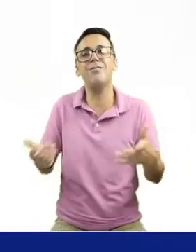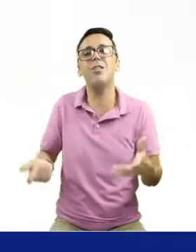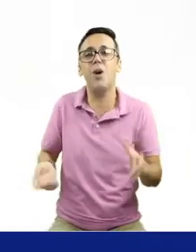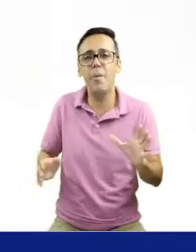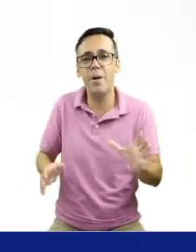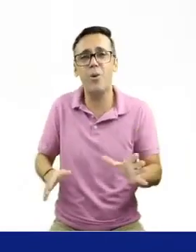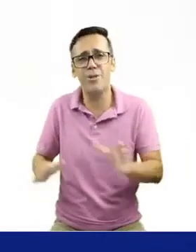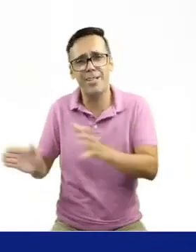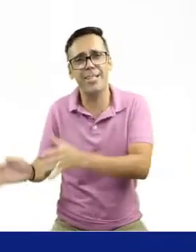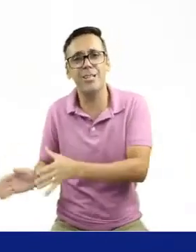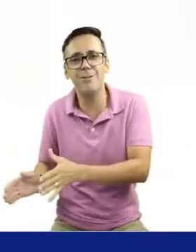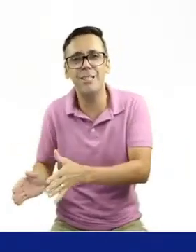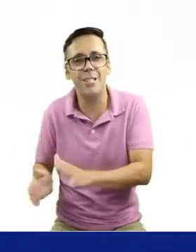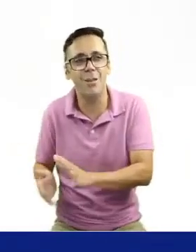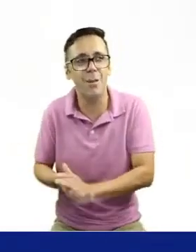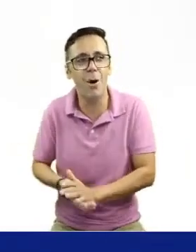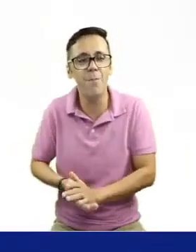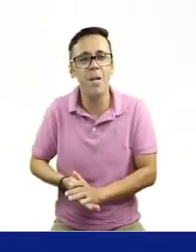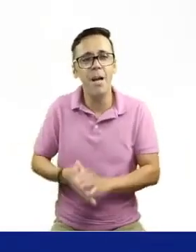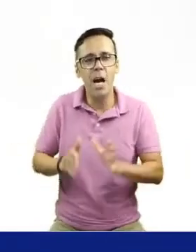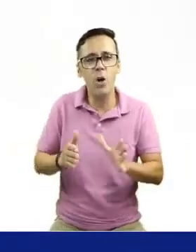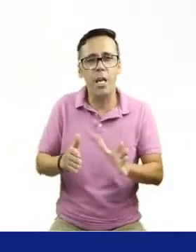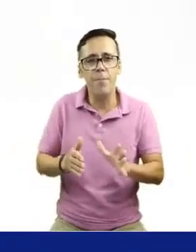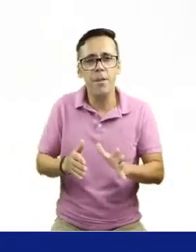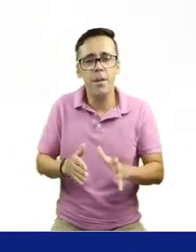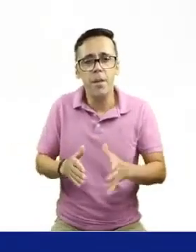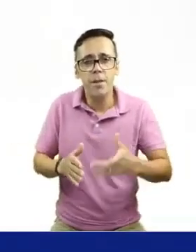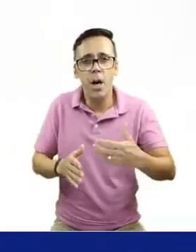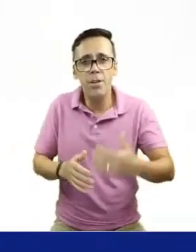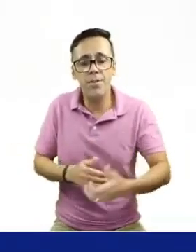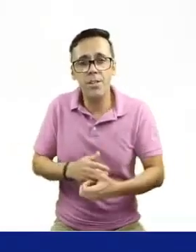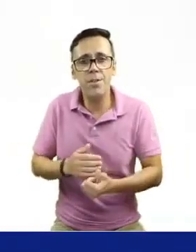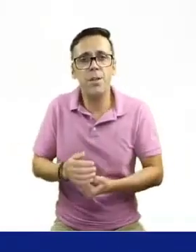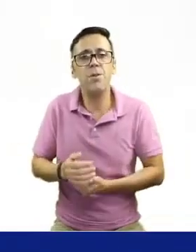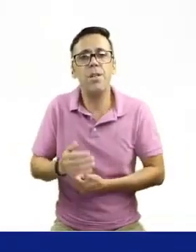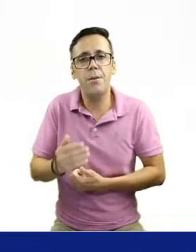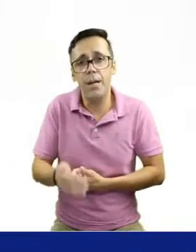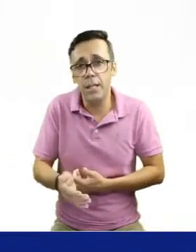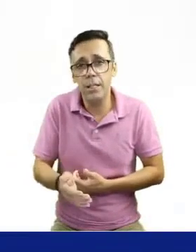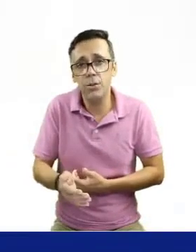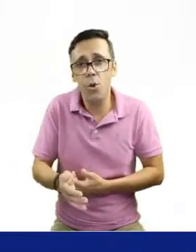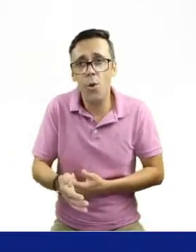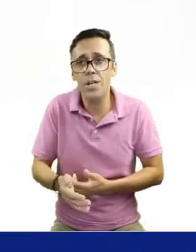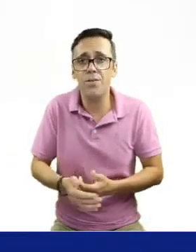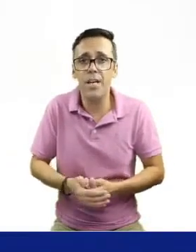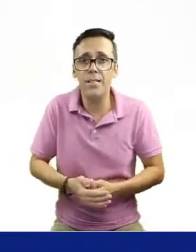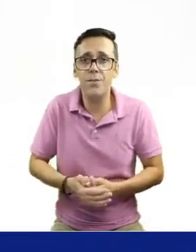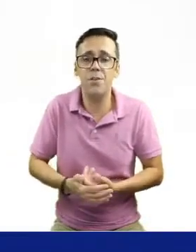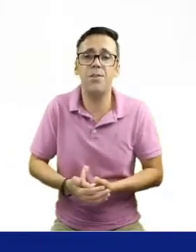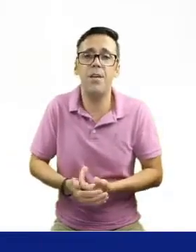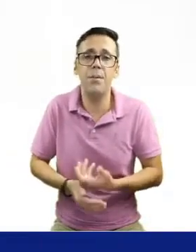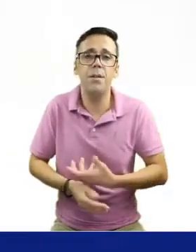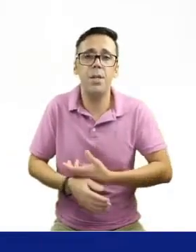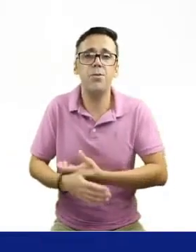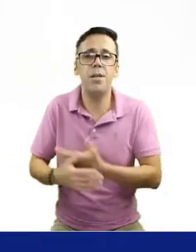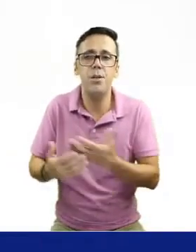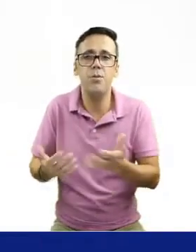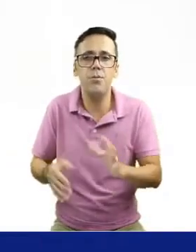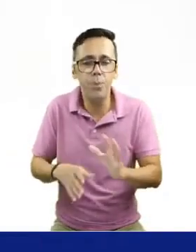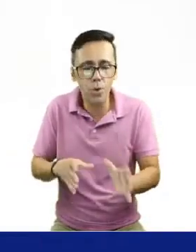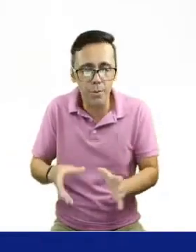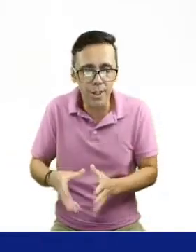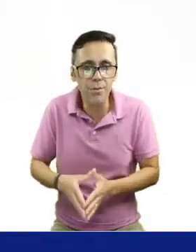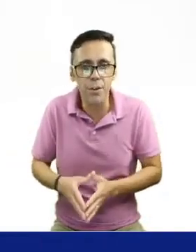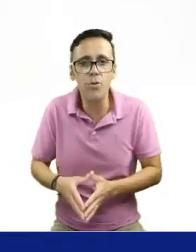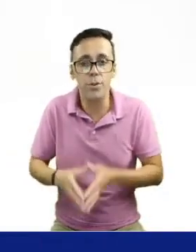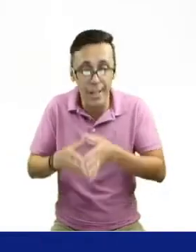arrecadação Estadual mesma coisa só que aquela do município Tá bom agora às vezes você não está trabalhando ou às vezes você para a